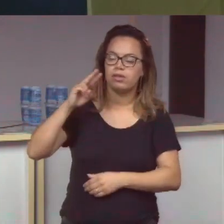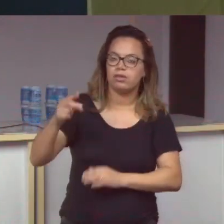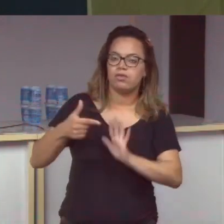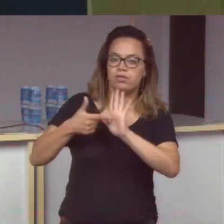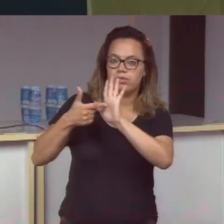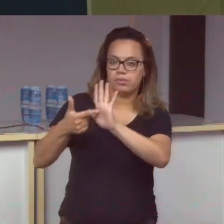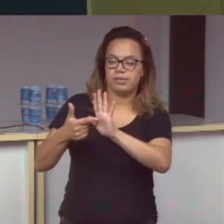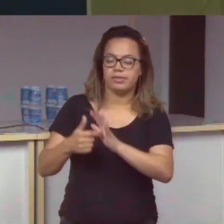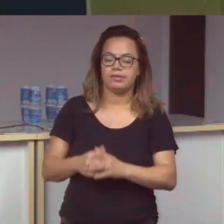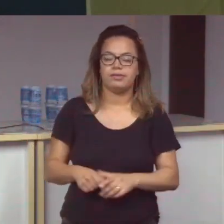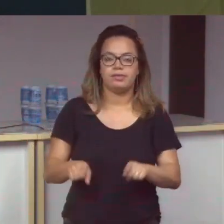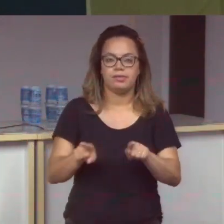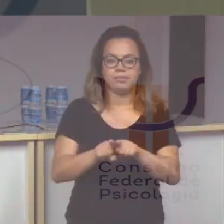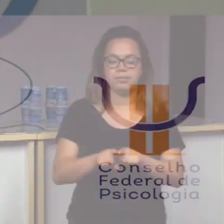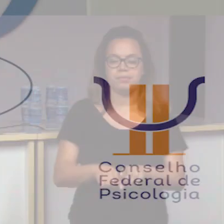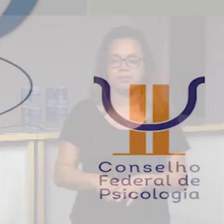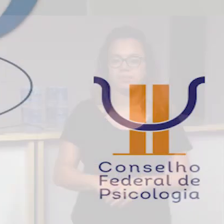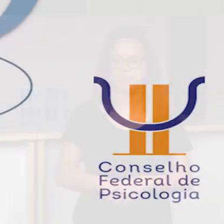contextualiza aí. Okay.